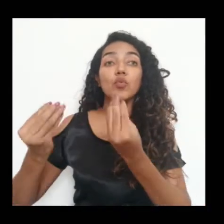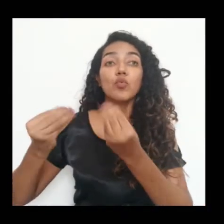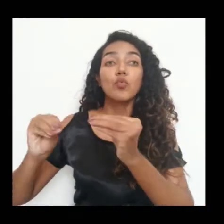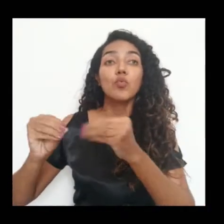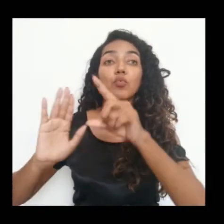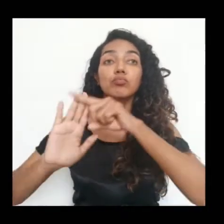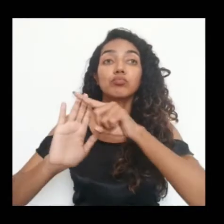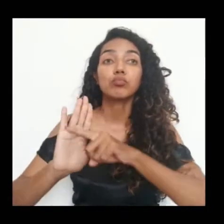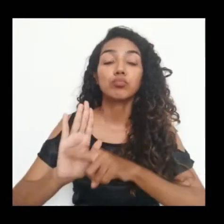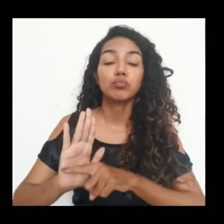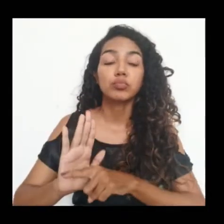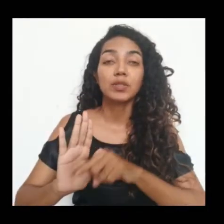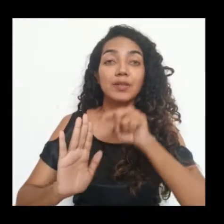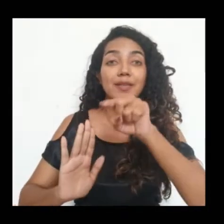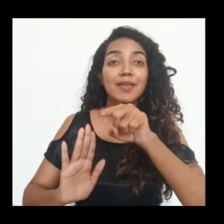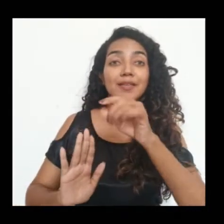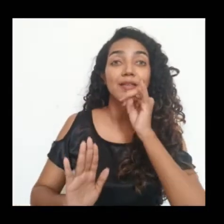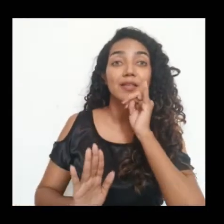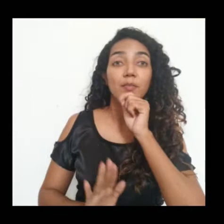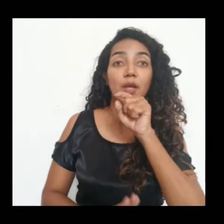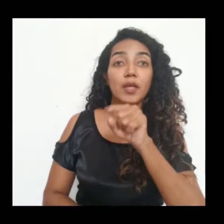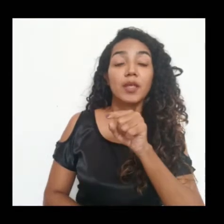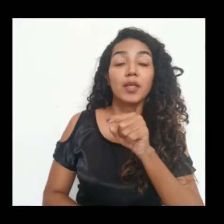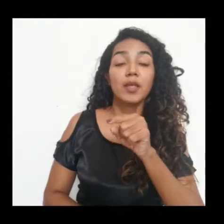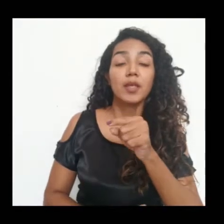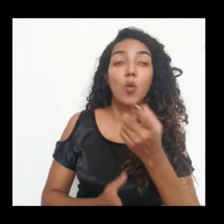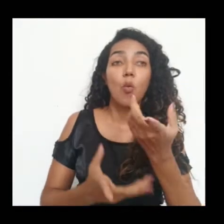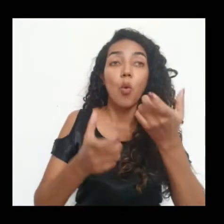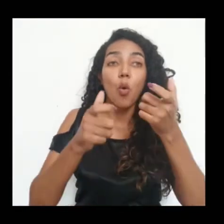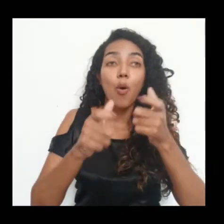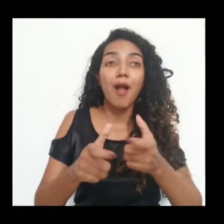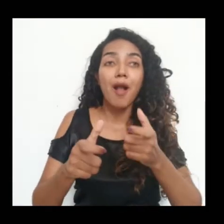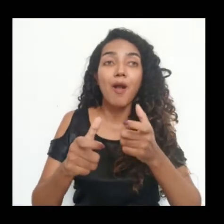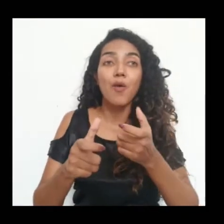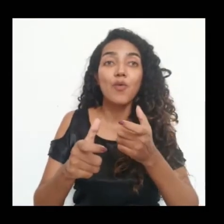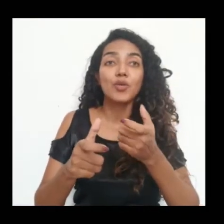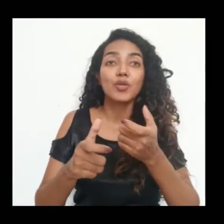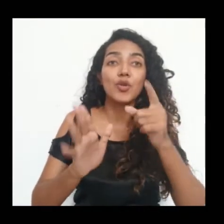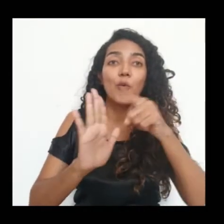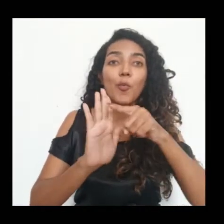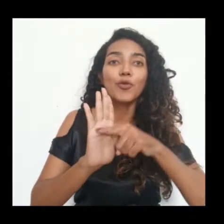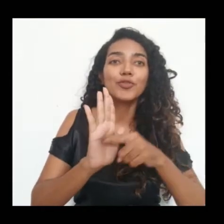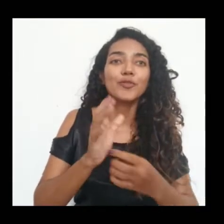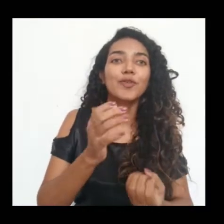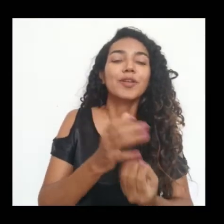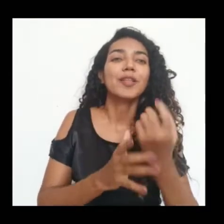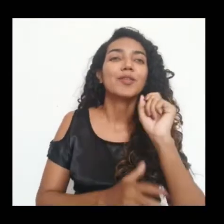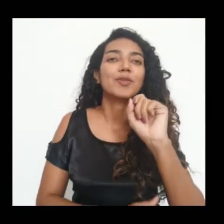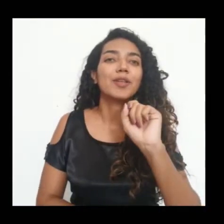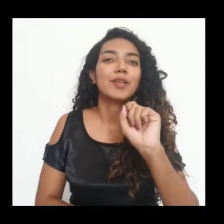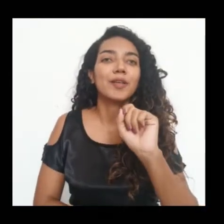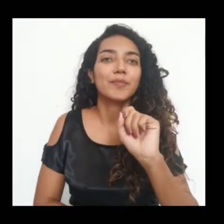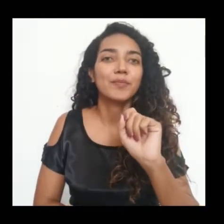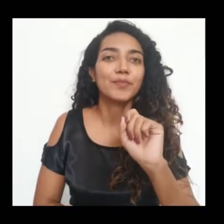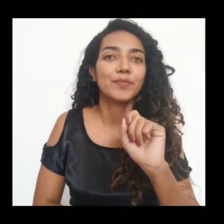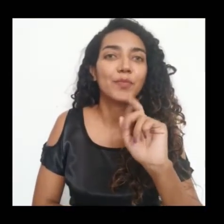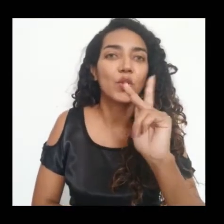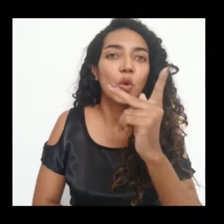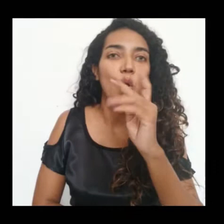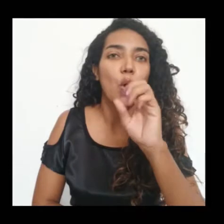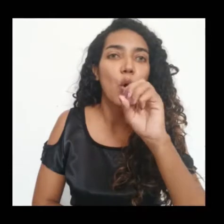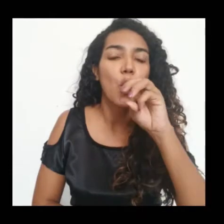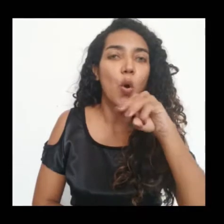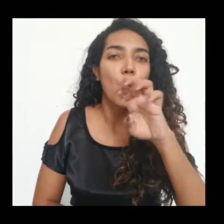eu estou assumindo que o local onde o projeto foi definido foi exatamente aqui, ó, em home/Leandro. Meu projeto foi definido